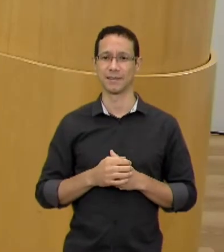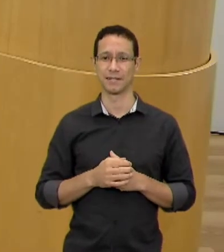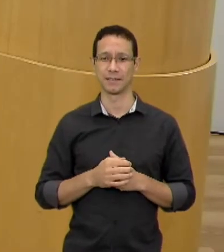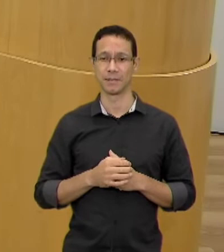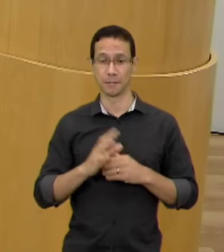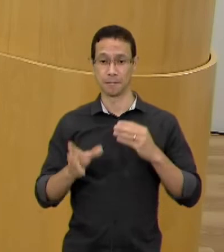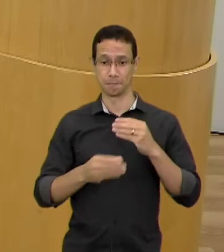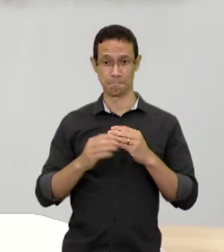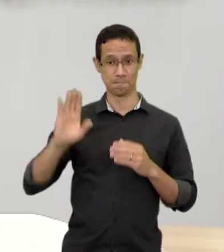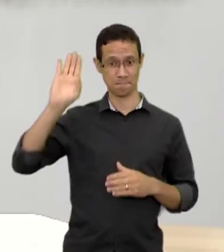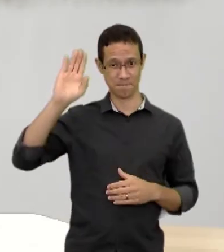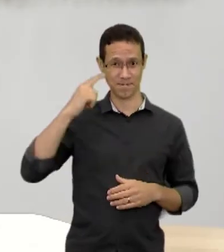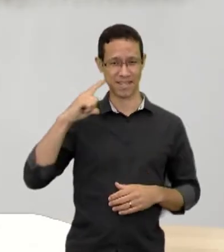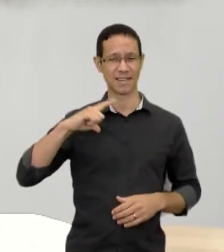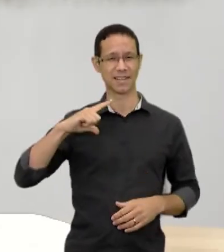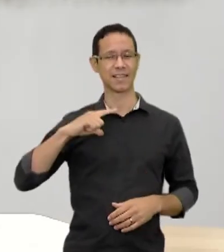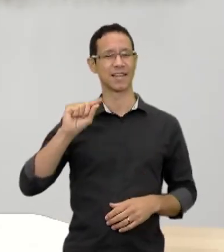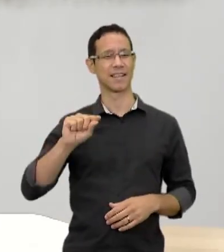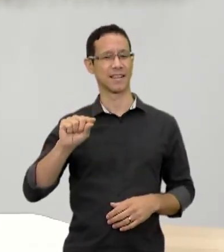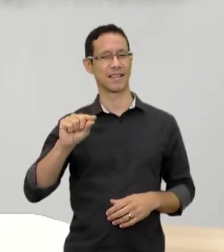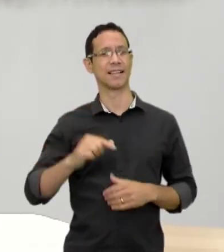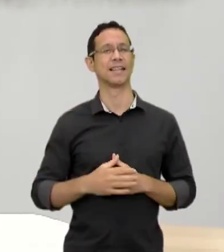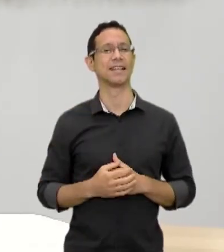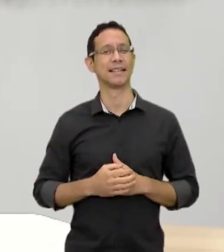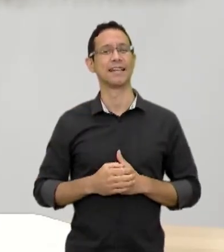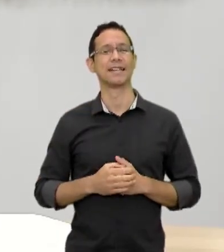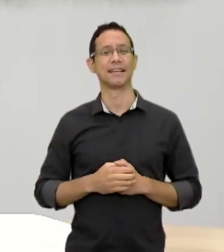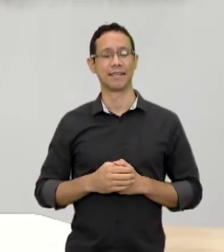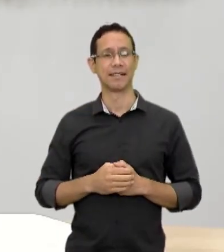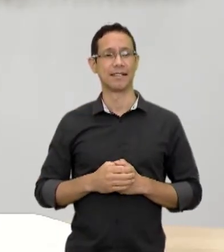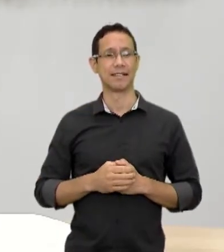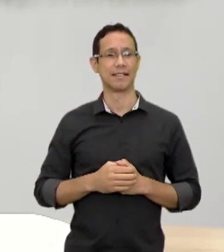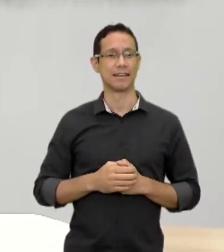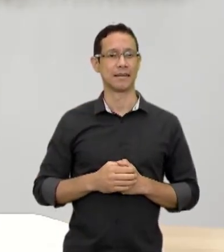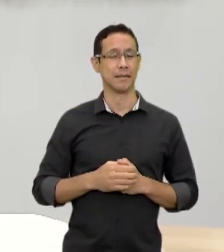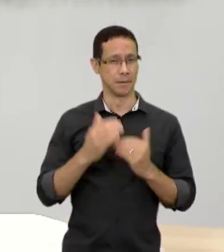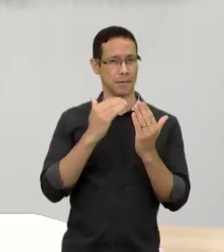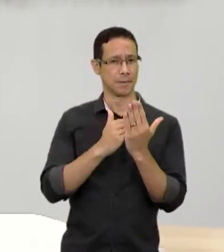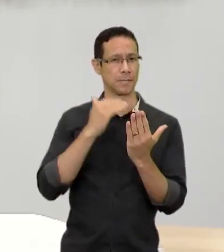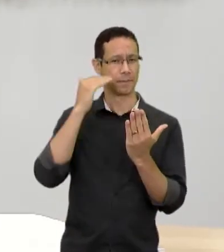só complementar uma Sim. coisa? Eu acho que, além ainda